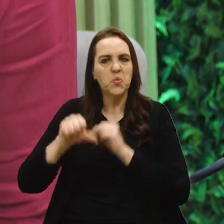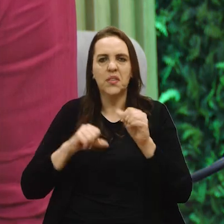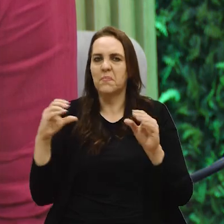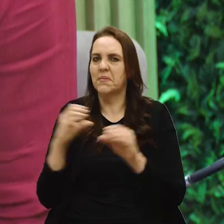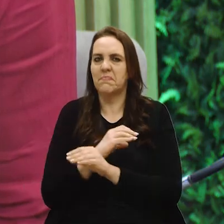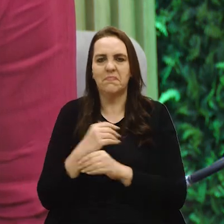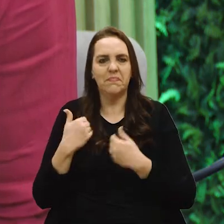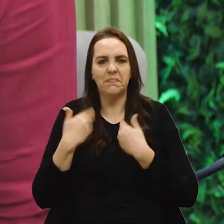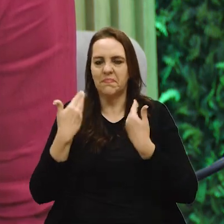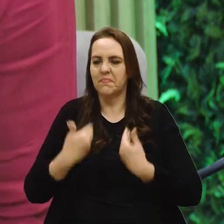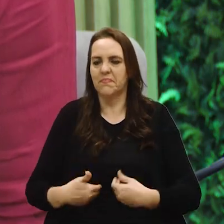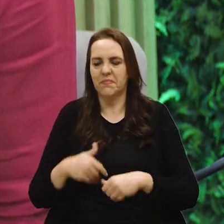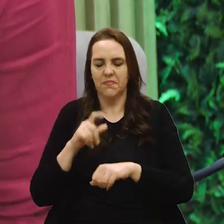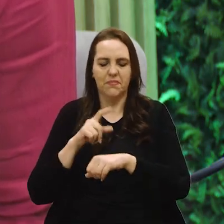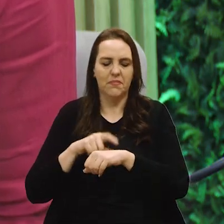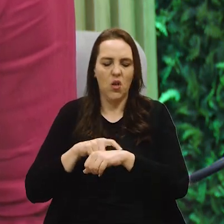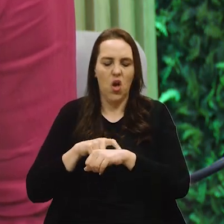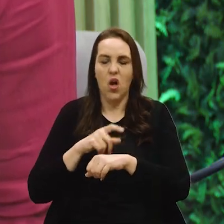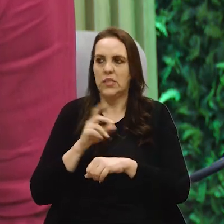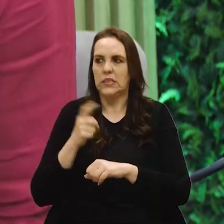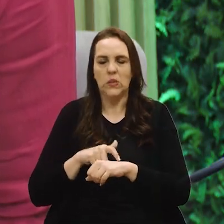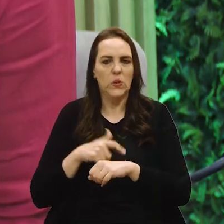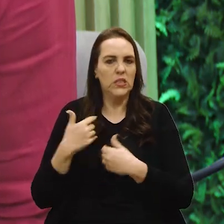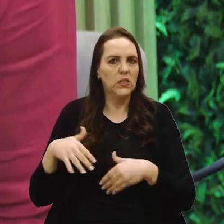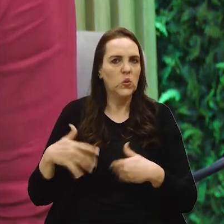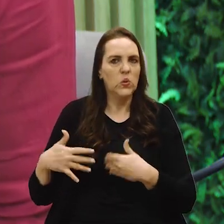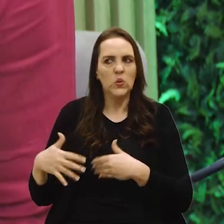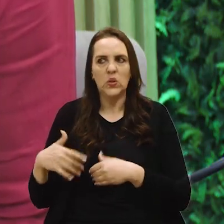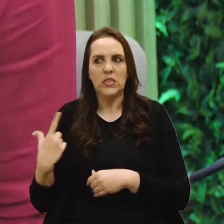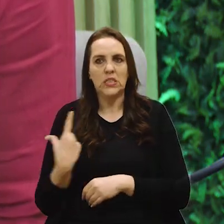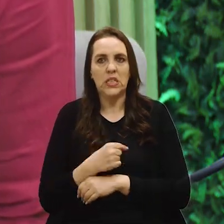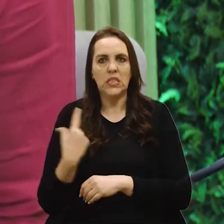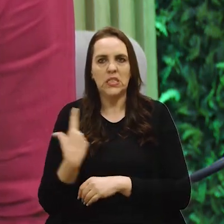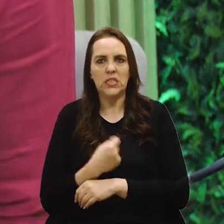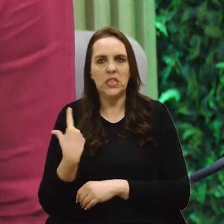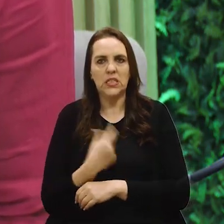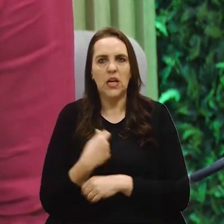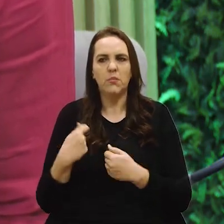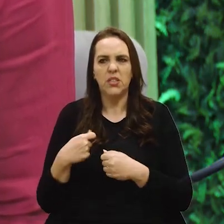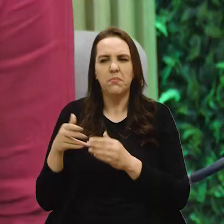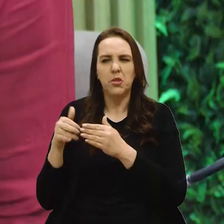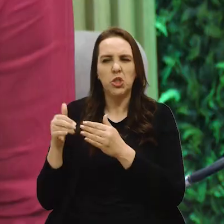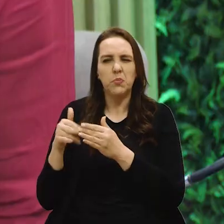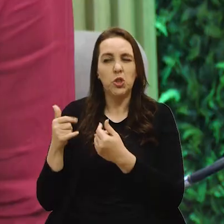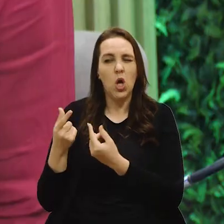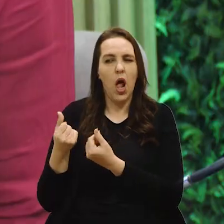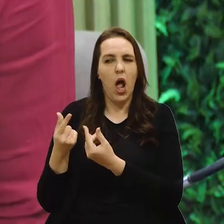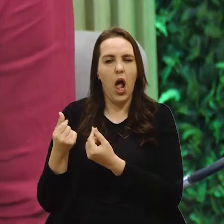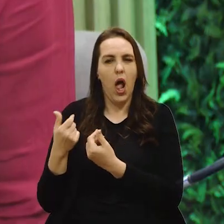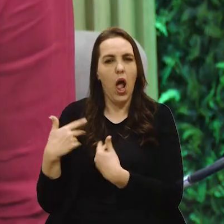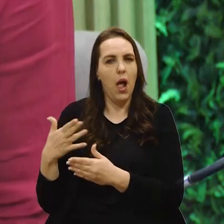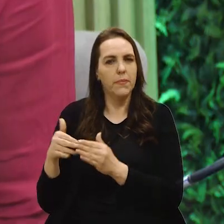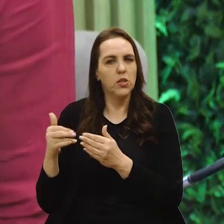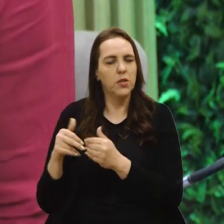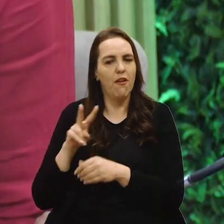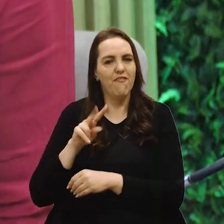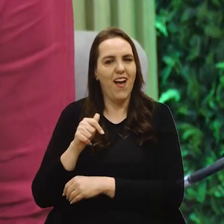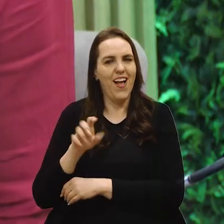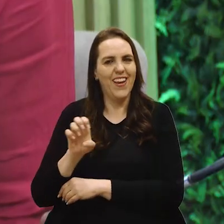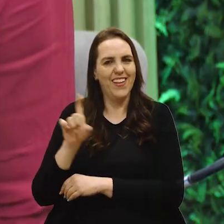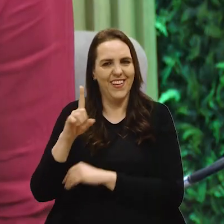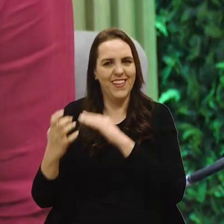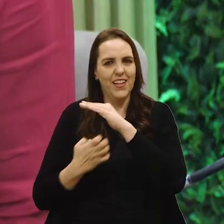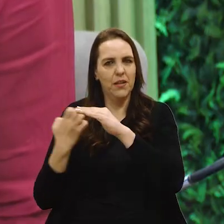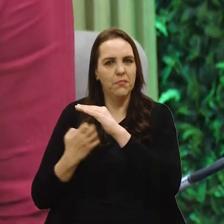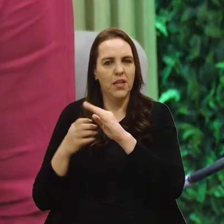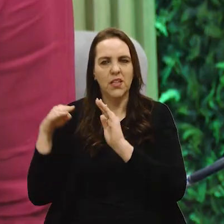pessoa. Eu ficava olhando pro relógio, eu me lembro, mas qual é a hora de sair? Todo dia pedia vale, né? E aí a